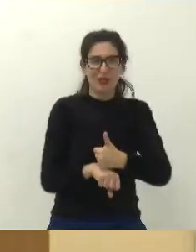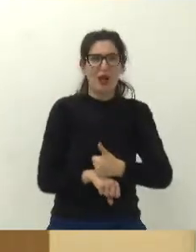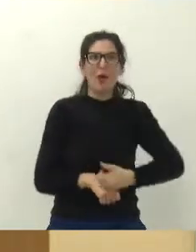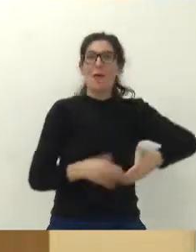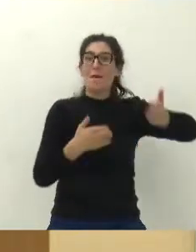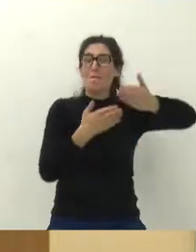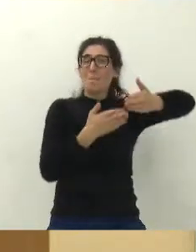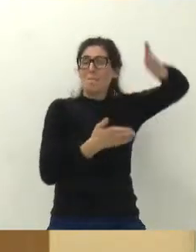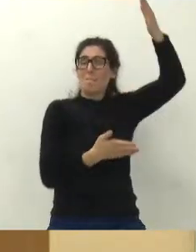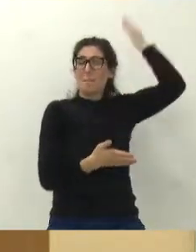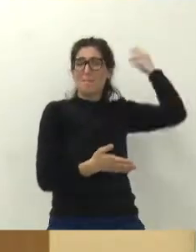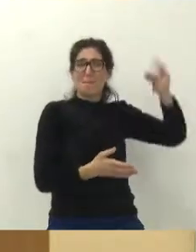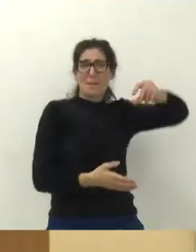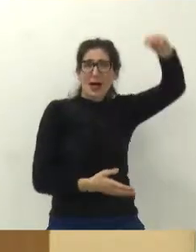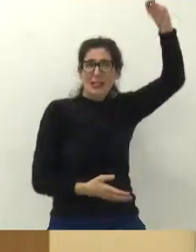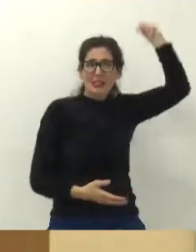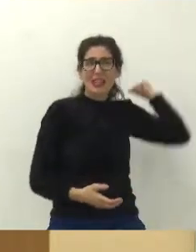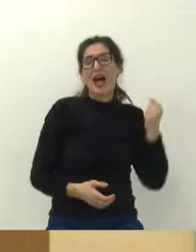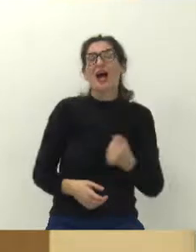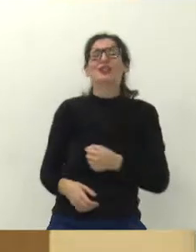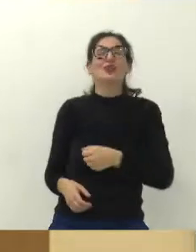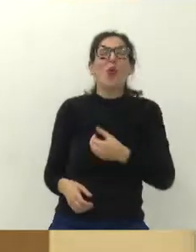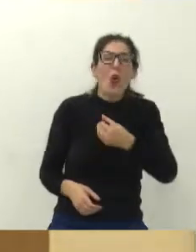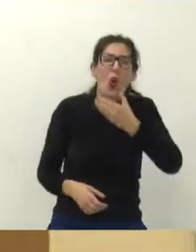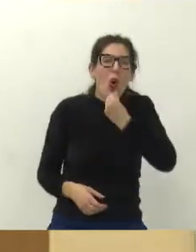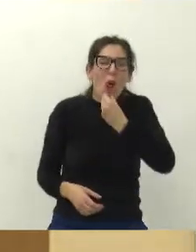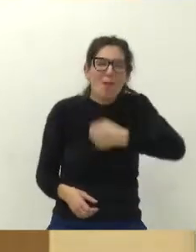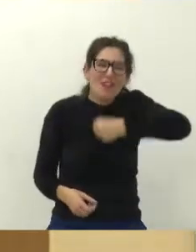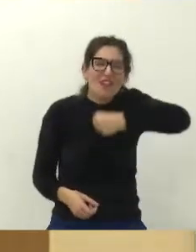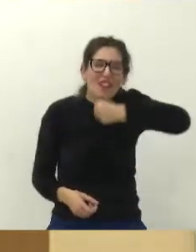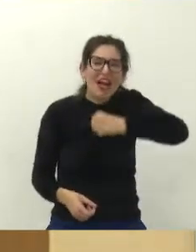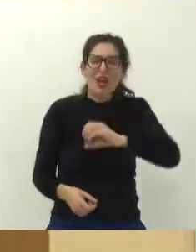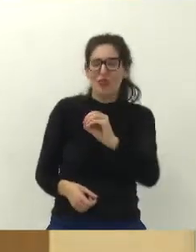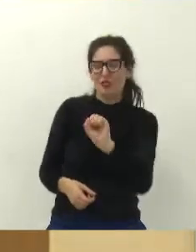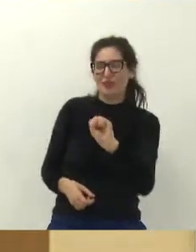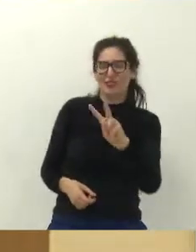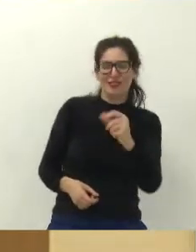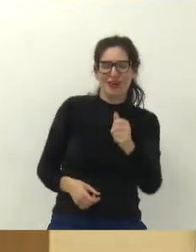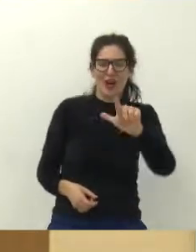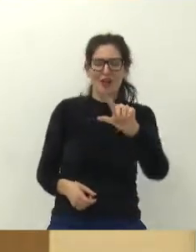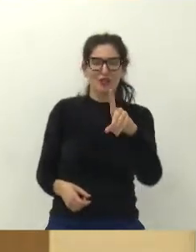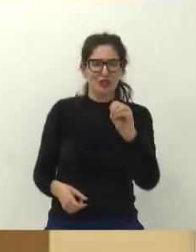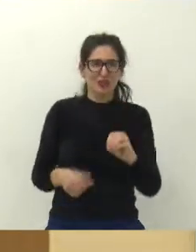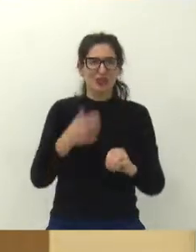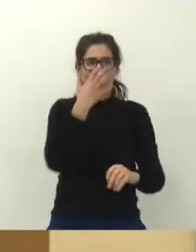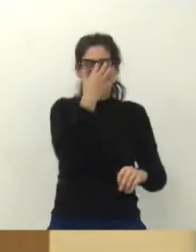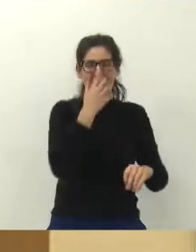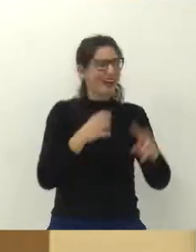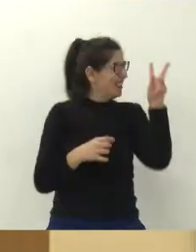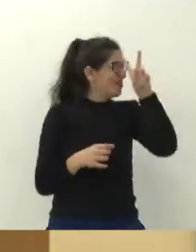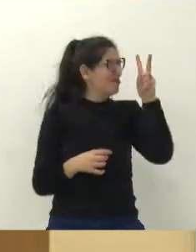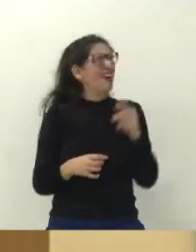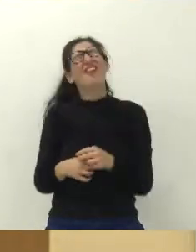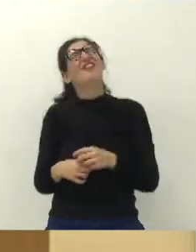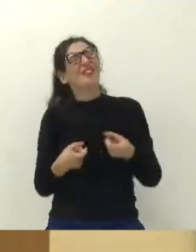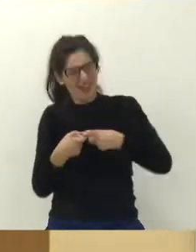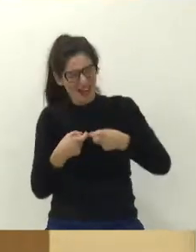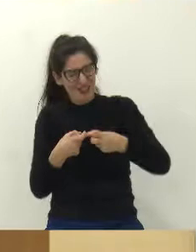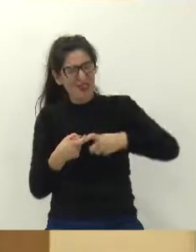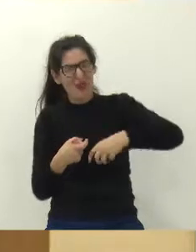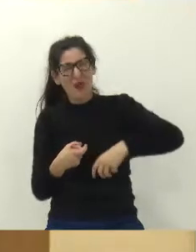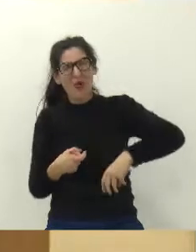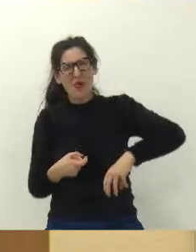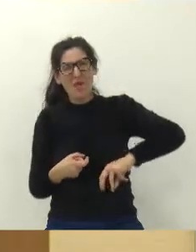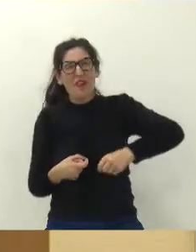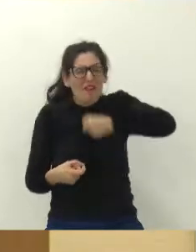eu conheço muito bem, doutor Osvaldo Lunardi, não é? Enfim, agora que a gente está aqui na frente, a gente não lembra de muitos médicos, né? Mas vários